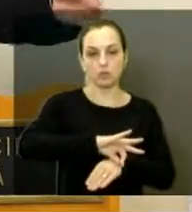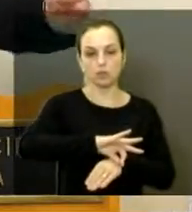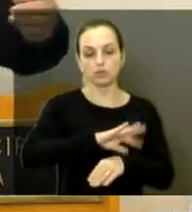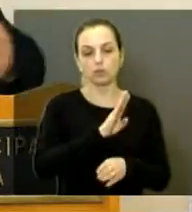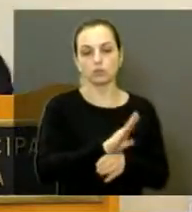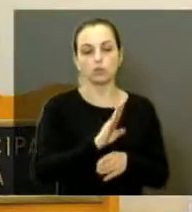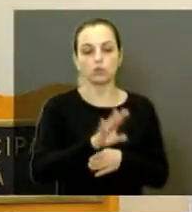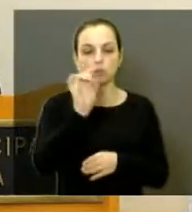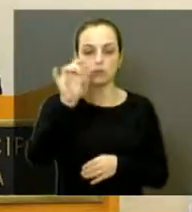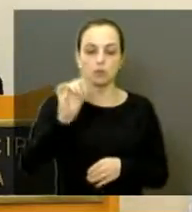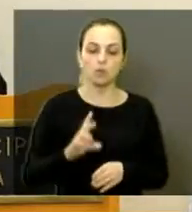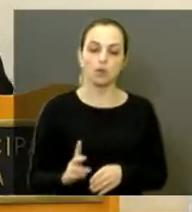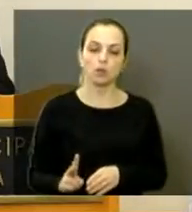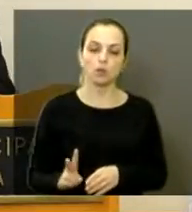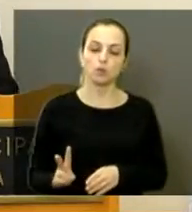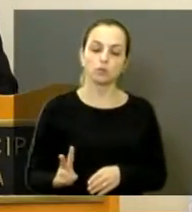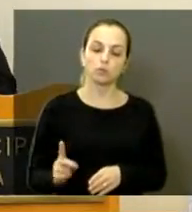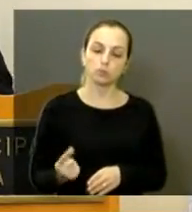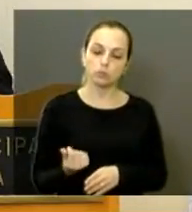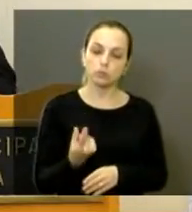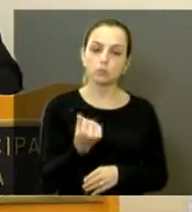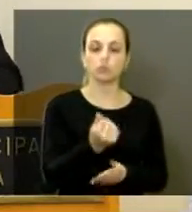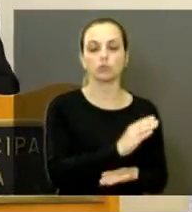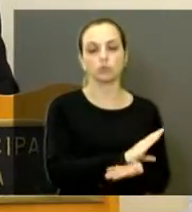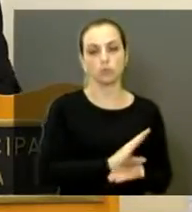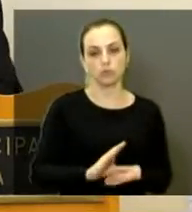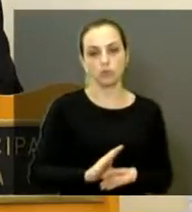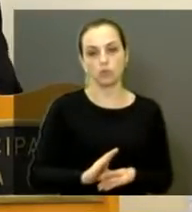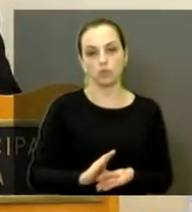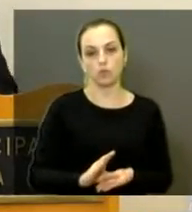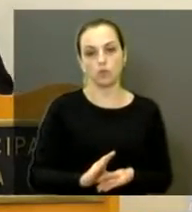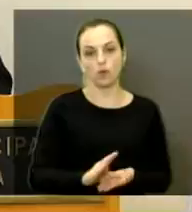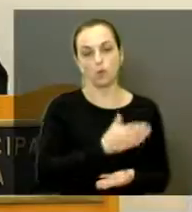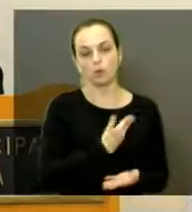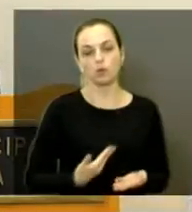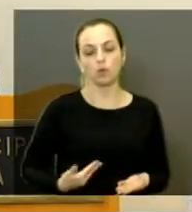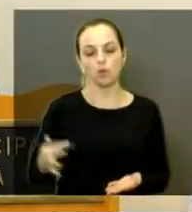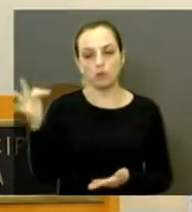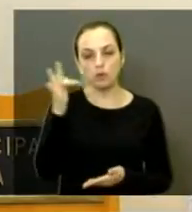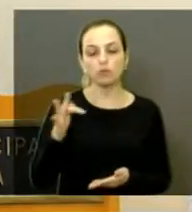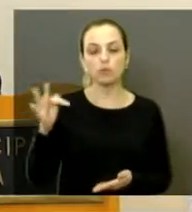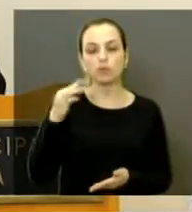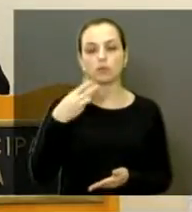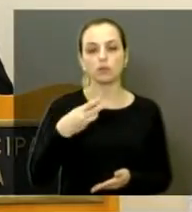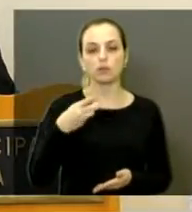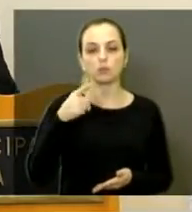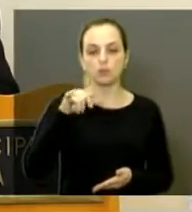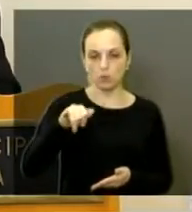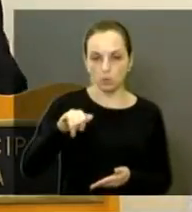é verba do governo federal, Boi, de 3 milhões e 200 mil reais.